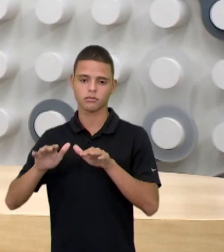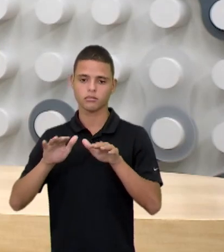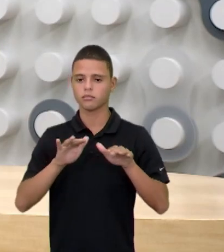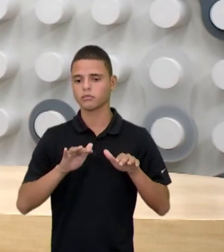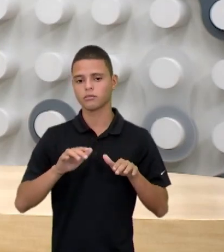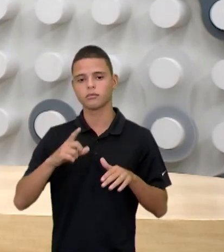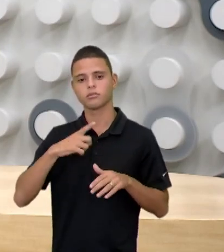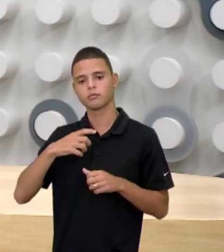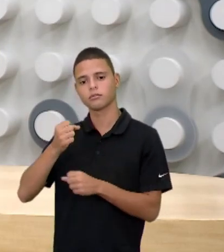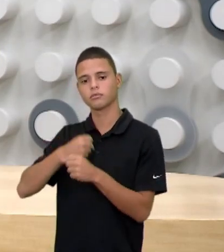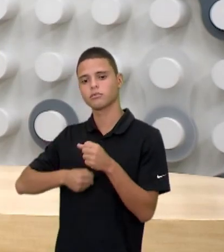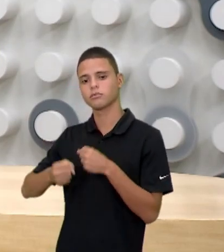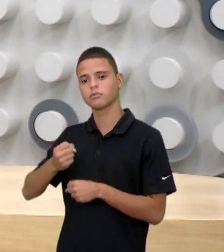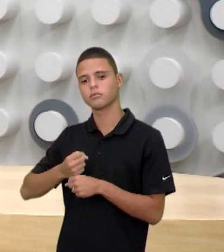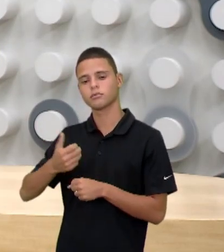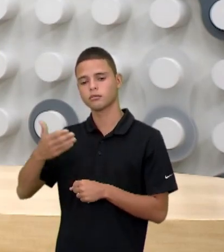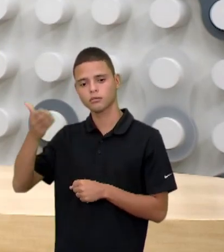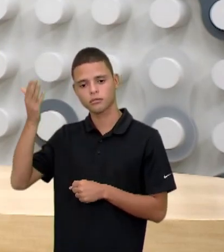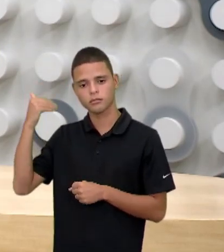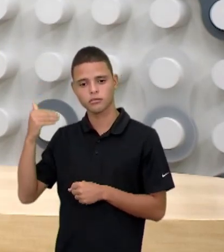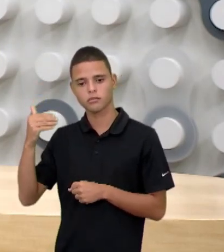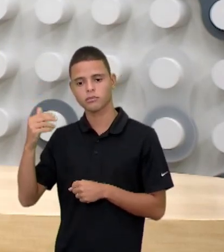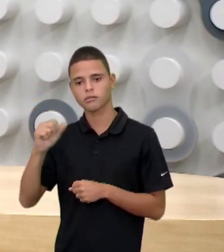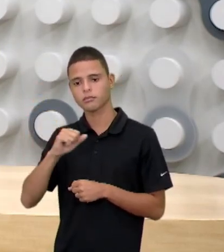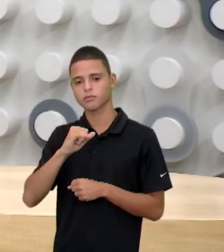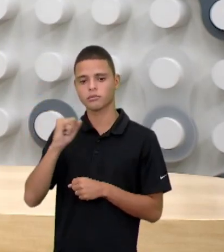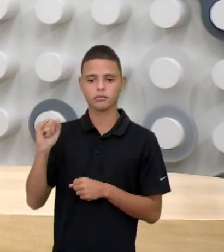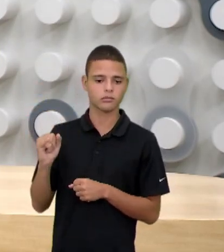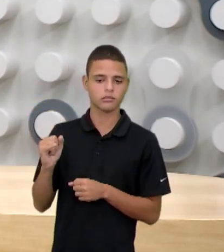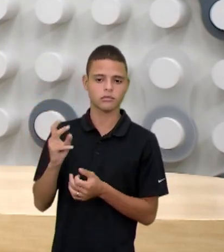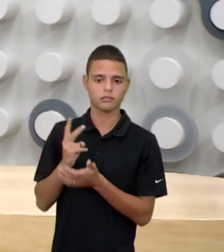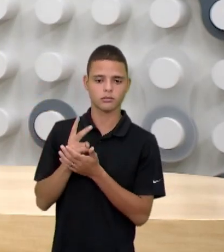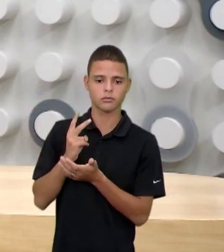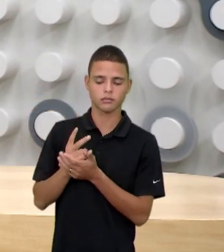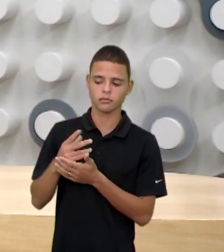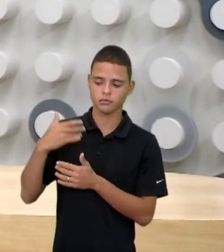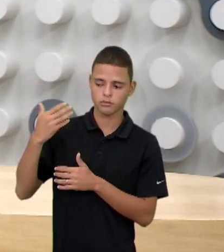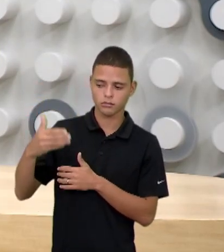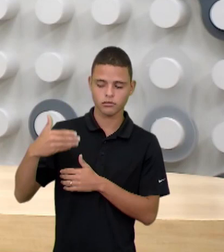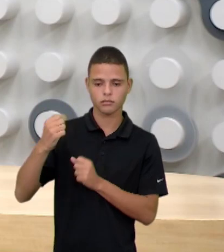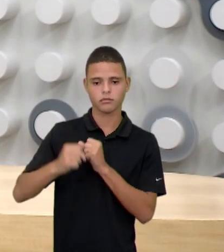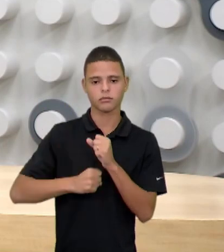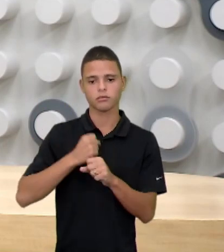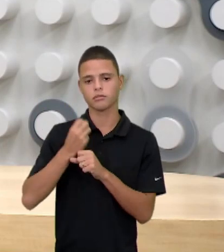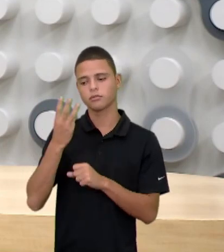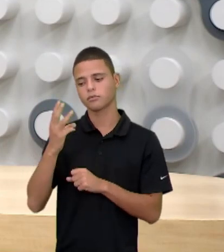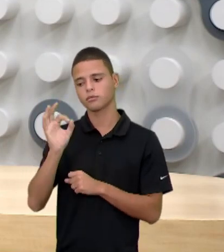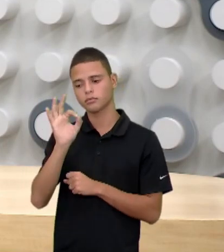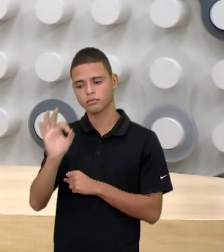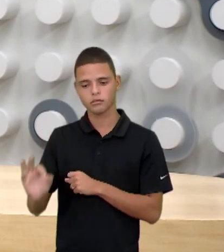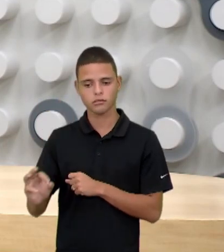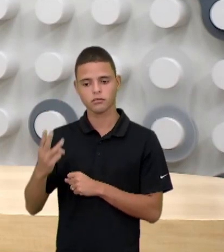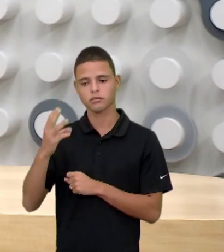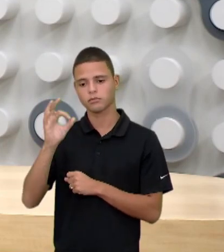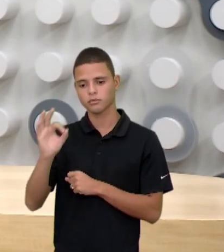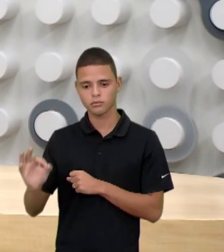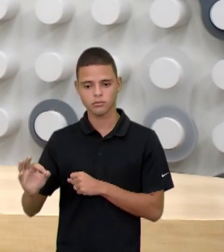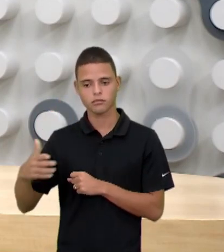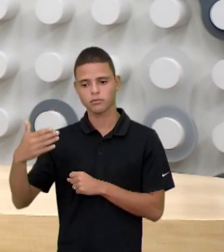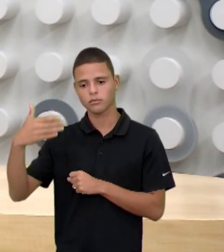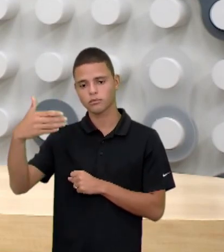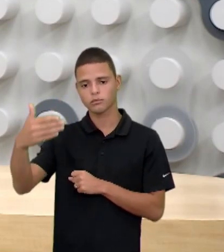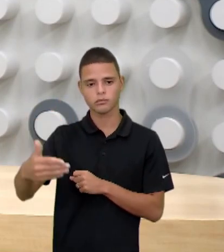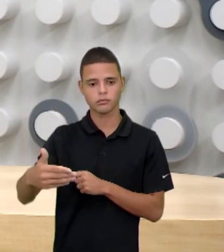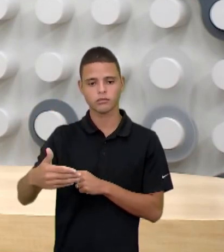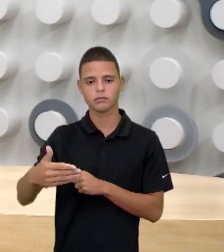nós tínhamos no ano passado. Agora, se isso se tornar um hábito, a cada ano diminuir 3%, 4%, porque nós